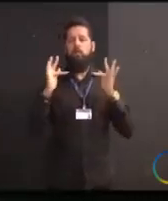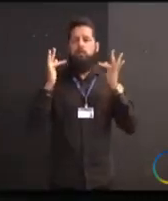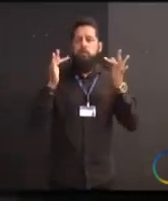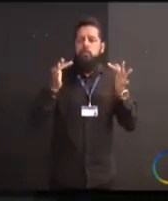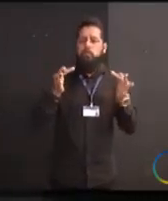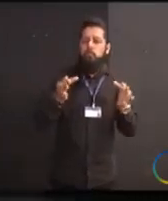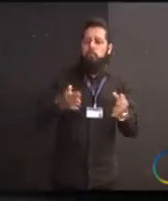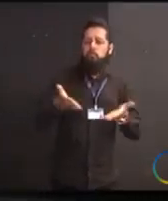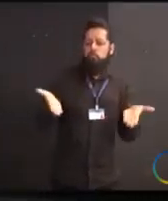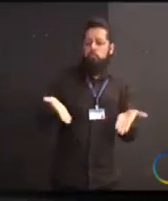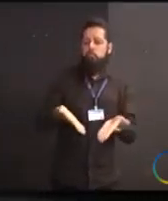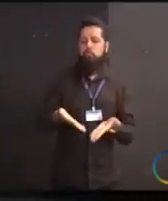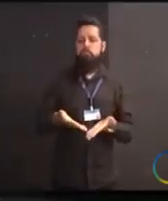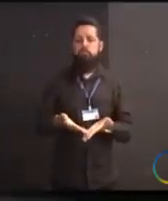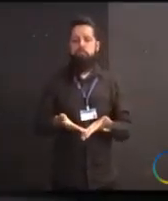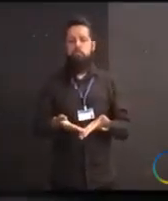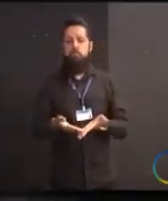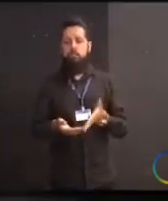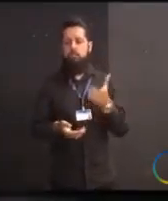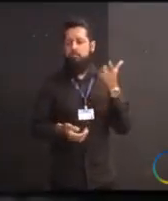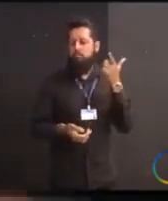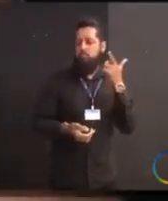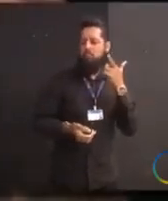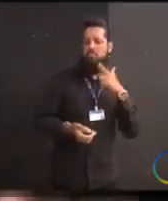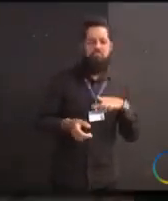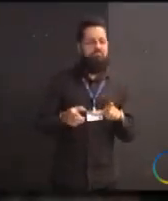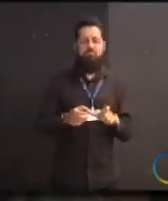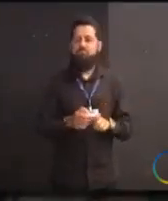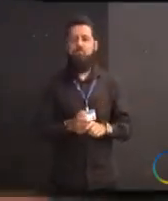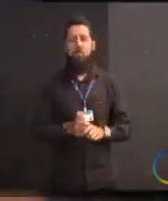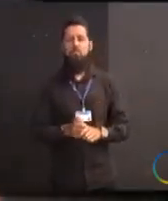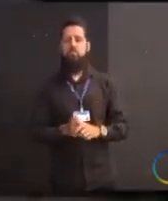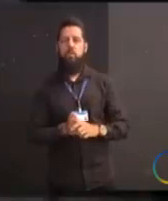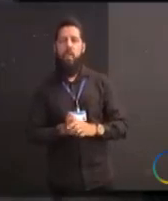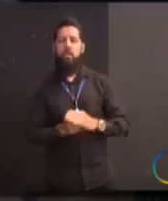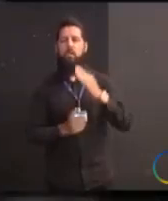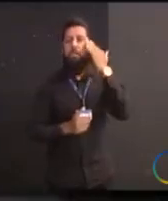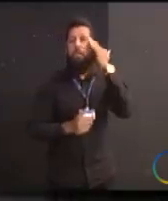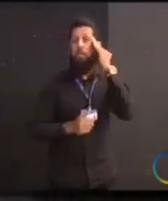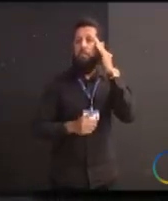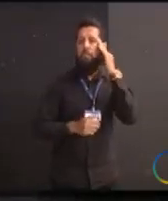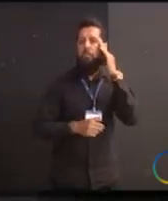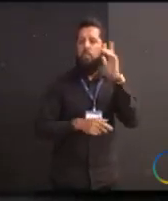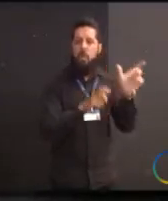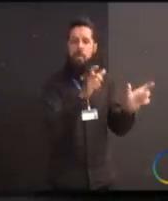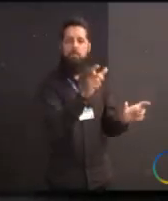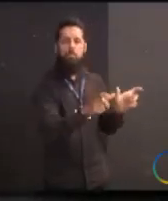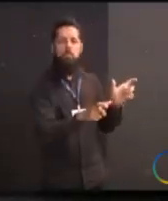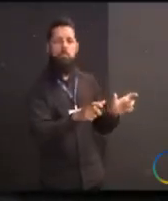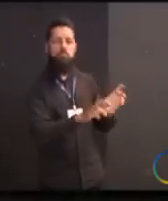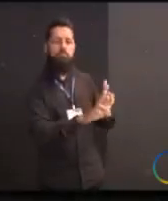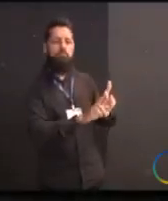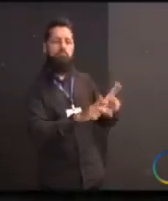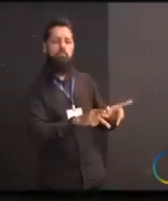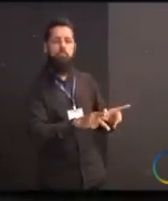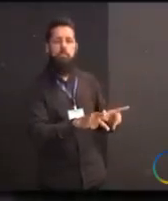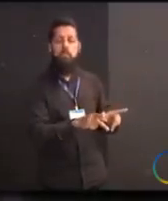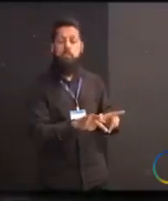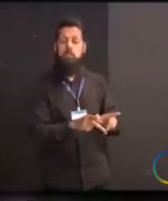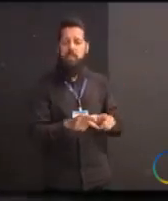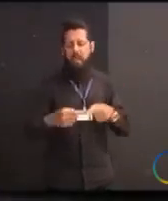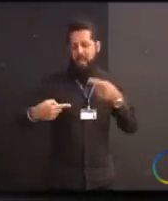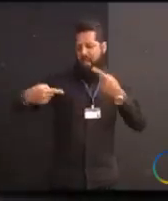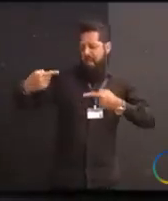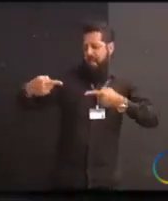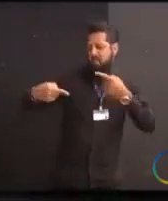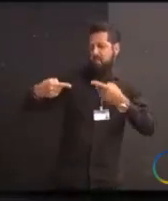são incompreendidas. Muitas vezes ridicularizadas. Ser amigo de Chico hoje